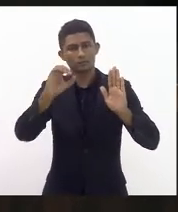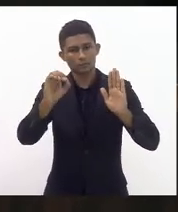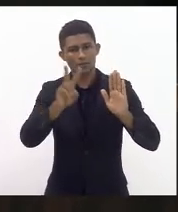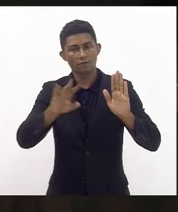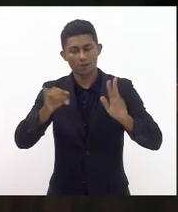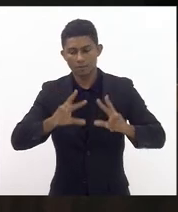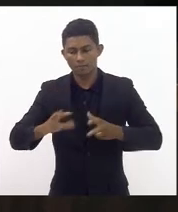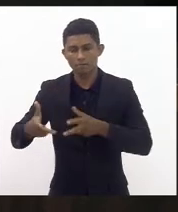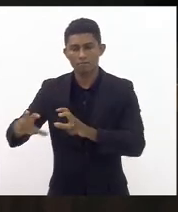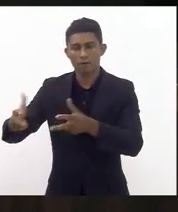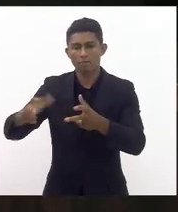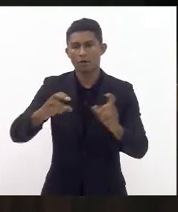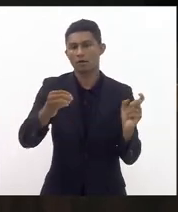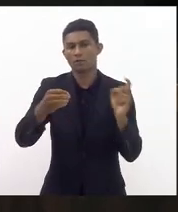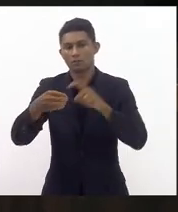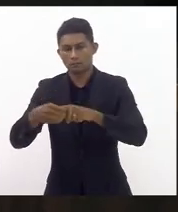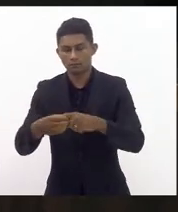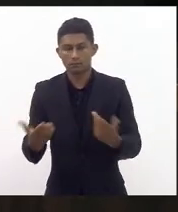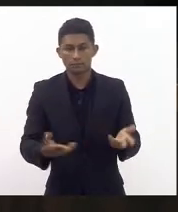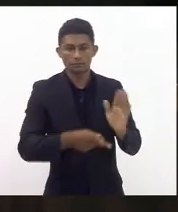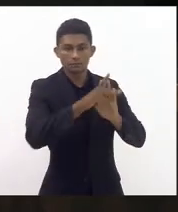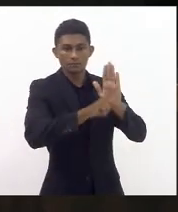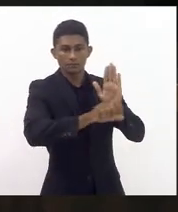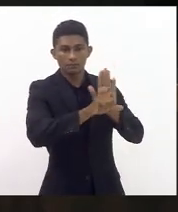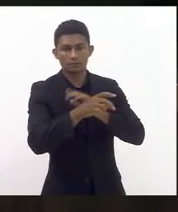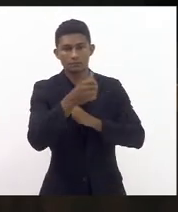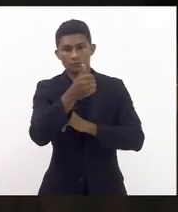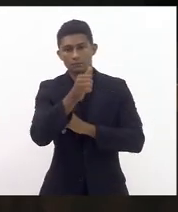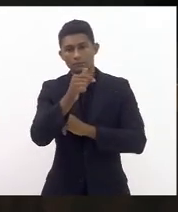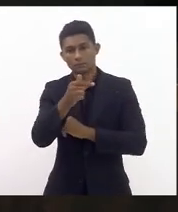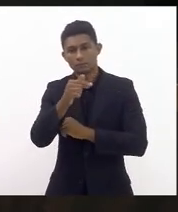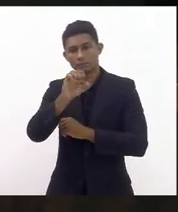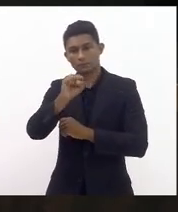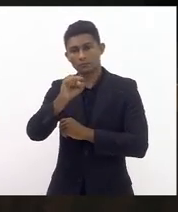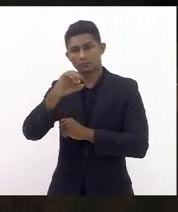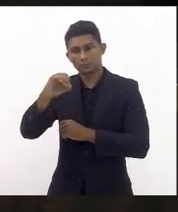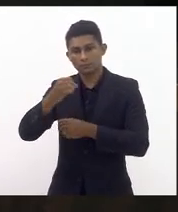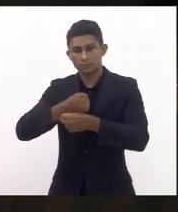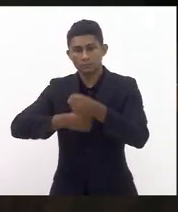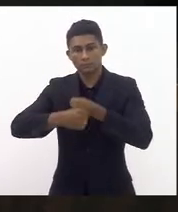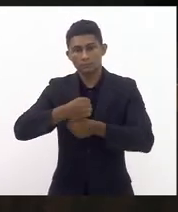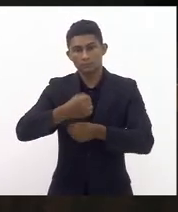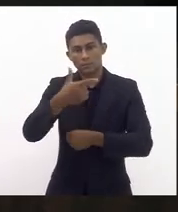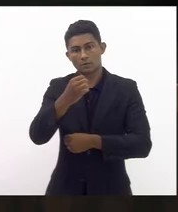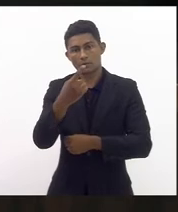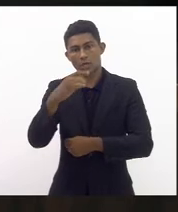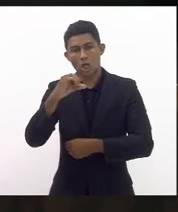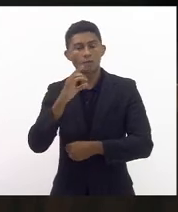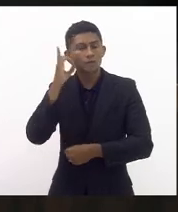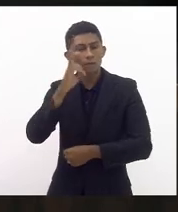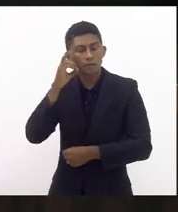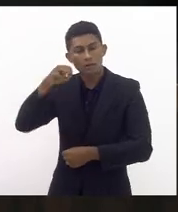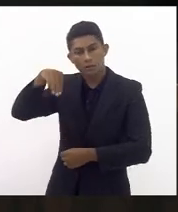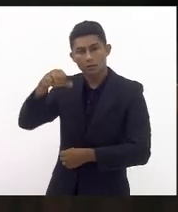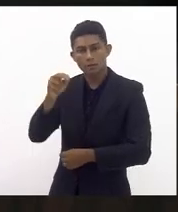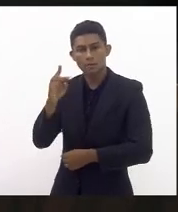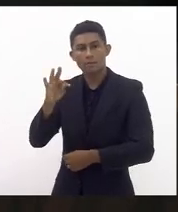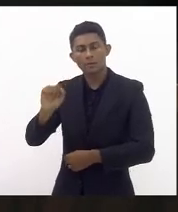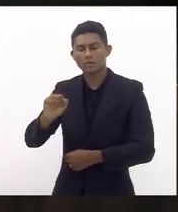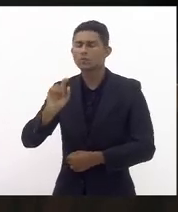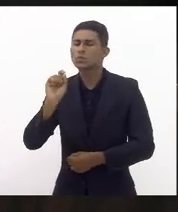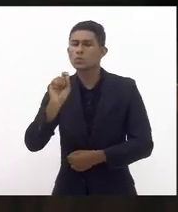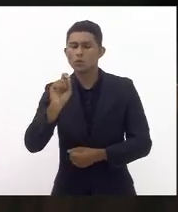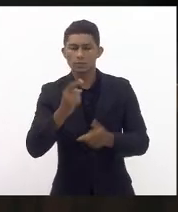comissões. Projeto de Lei nº 1780, de 19, de autoria da deputada Marta Rocha, que declara